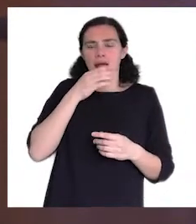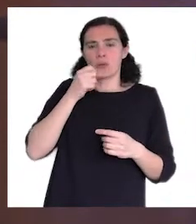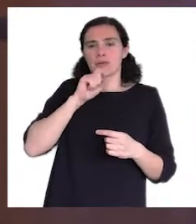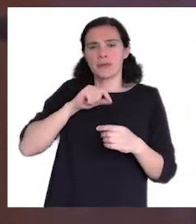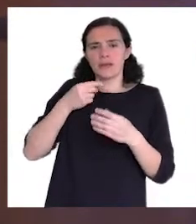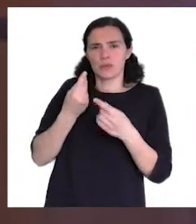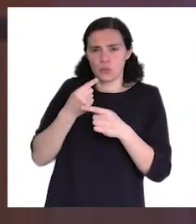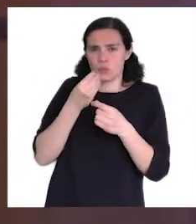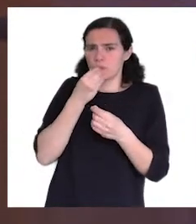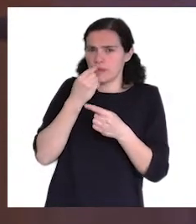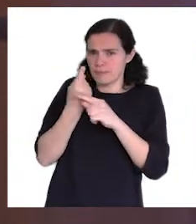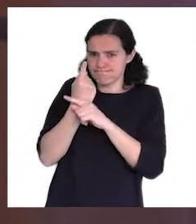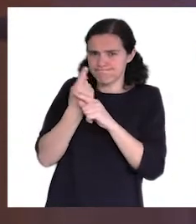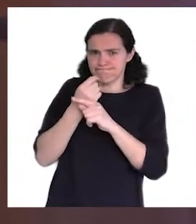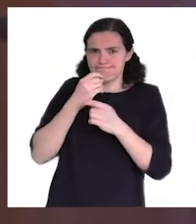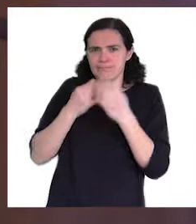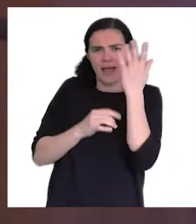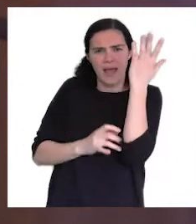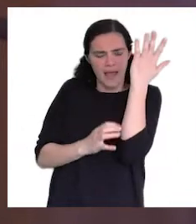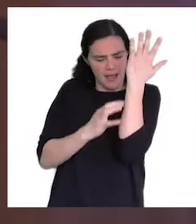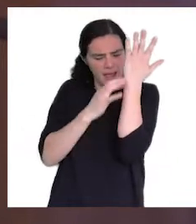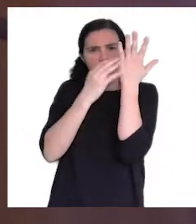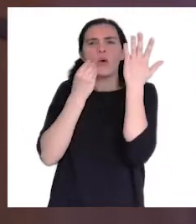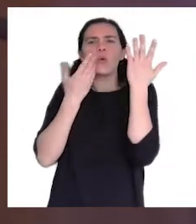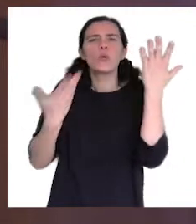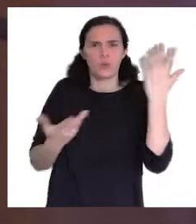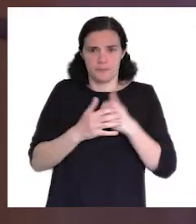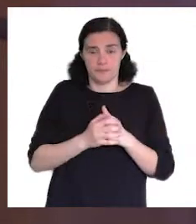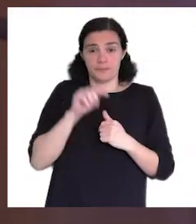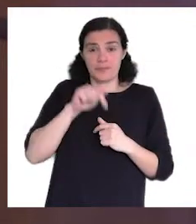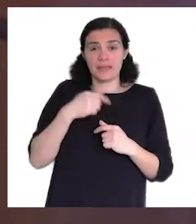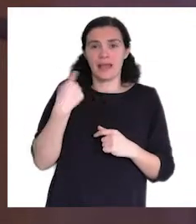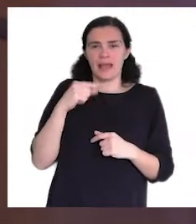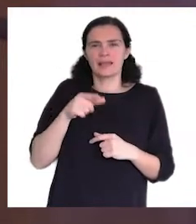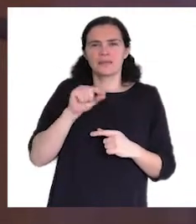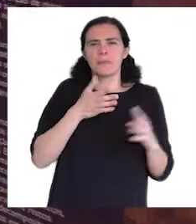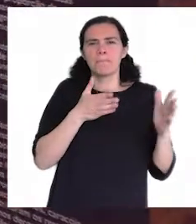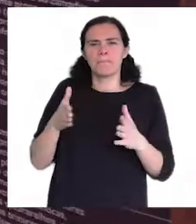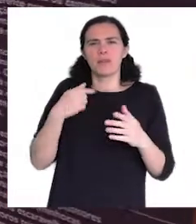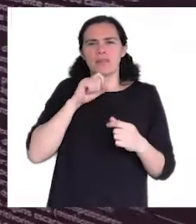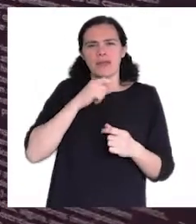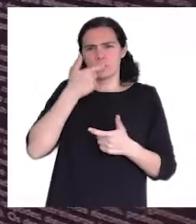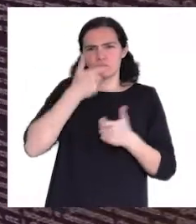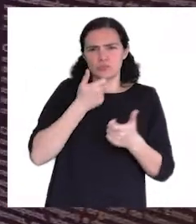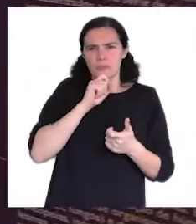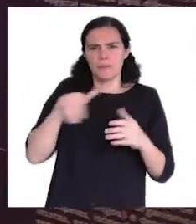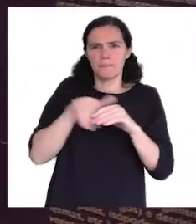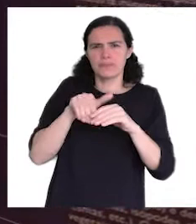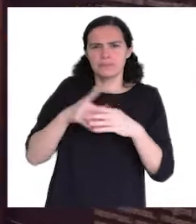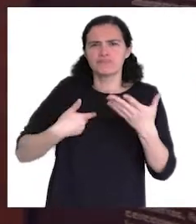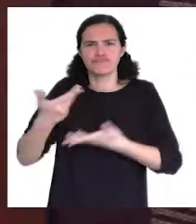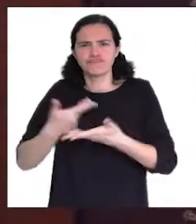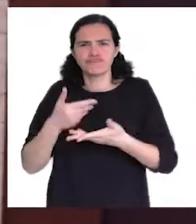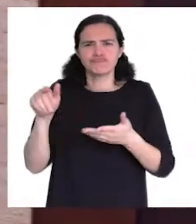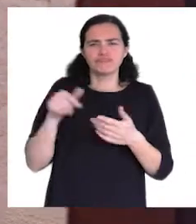nutrientes fluem ao longo no fundo da árvore, do tronco da árvore. E para isso existe também um módulo interativo que as pessoas podem